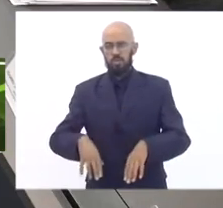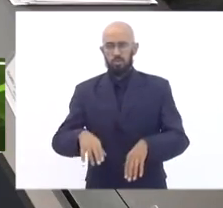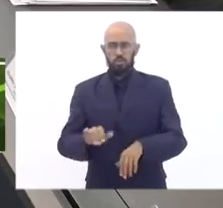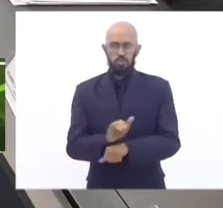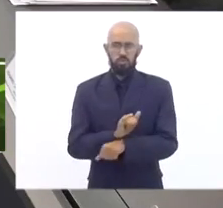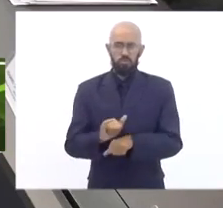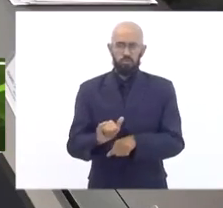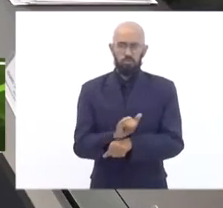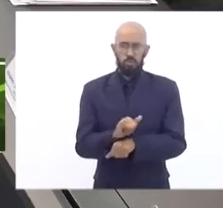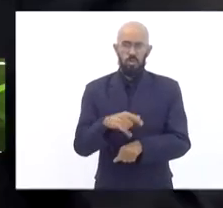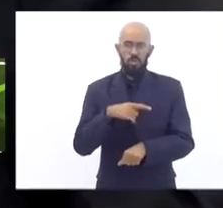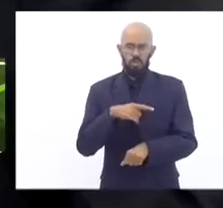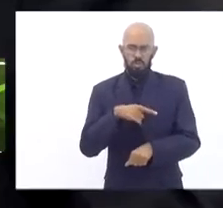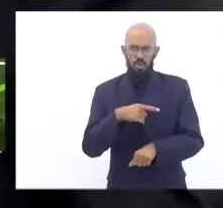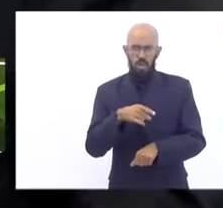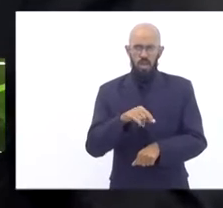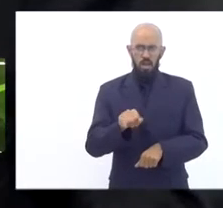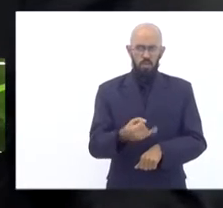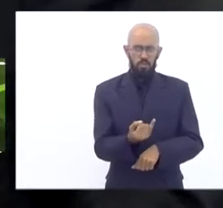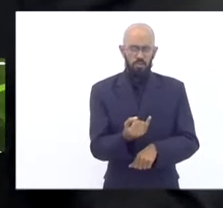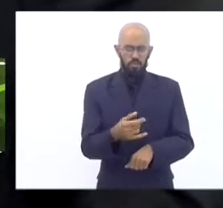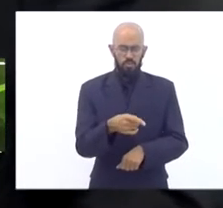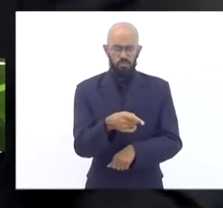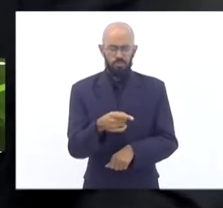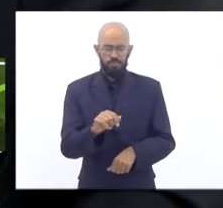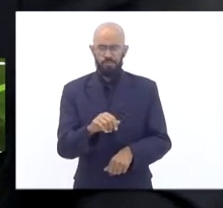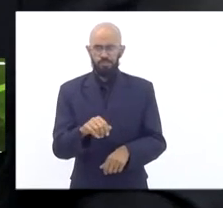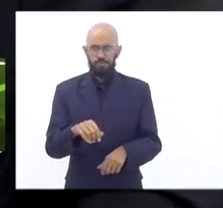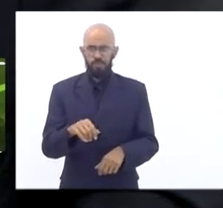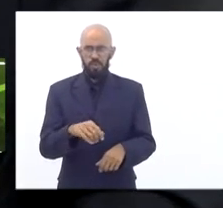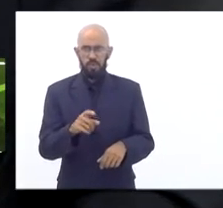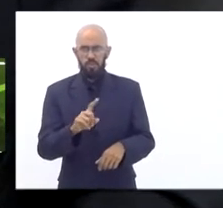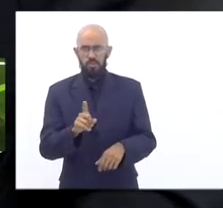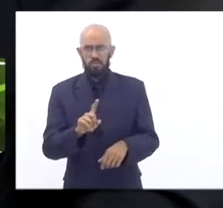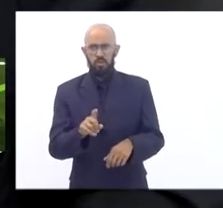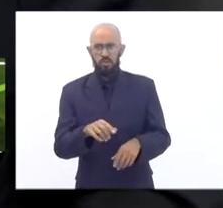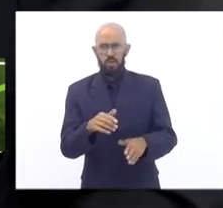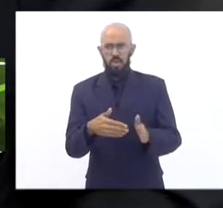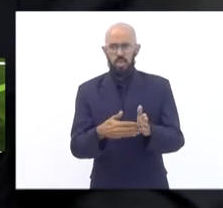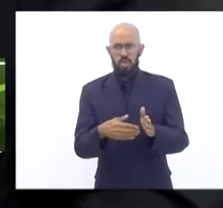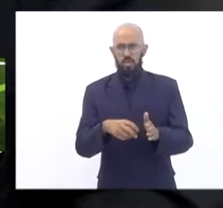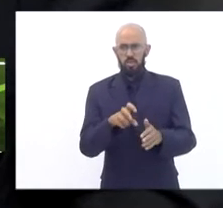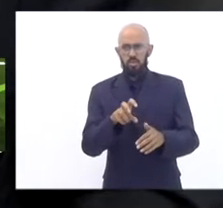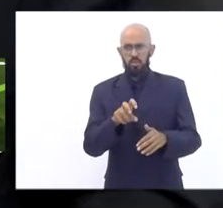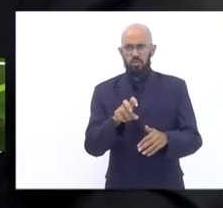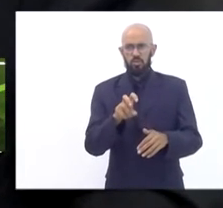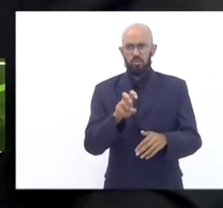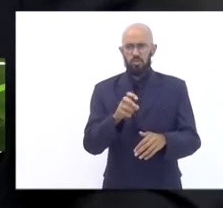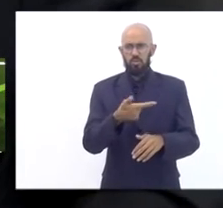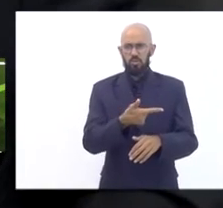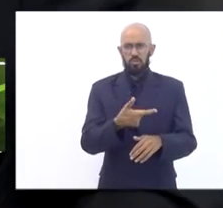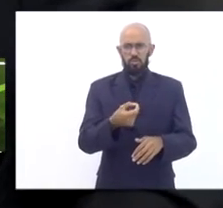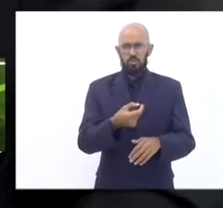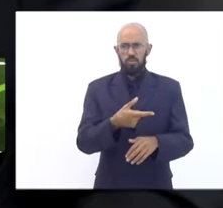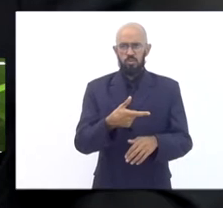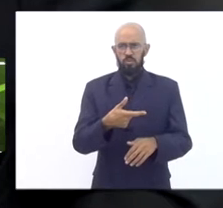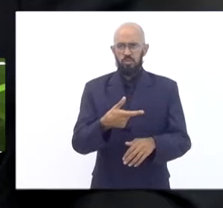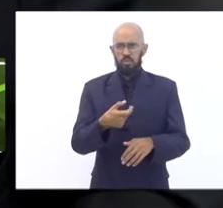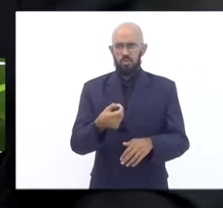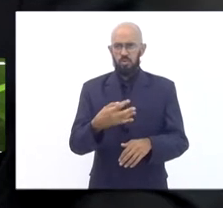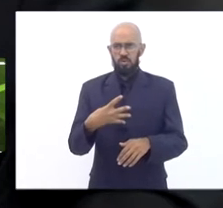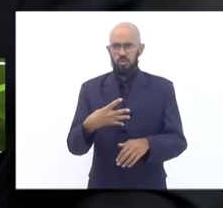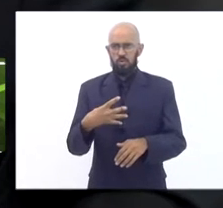existem alternativas sendo pensadas para que a gente não fique até 2050, até 2048, custeando esse